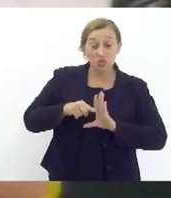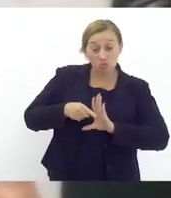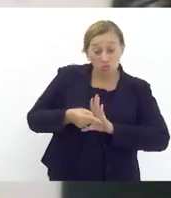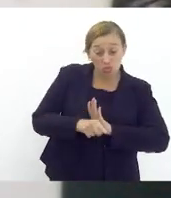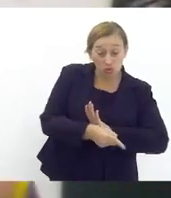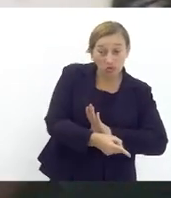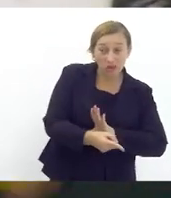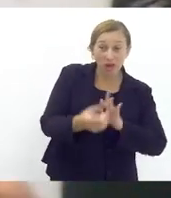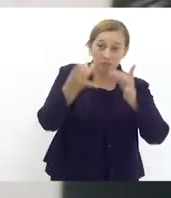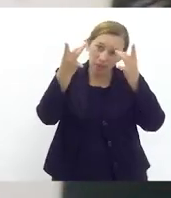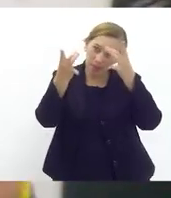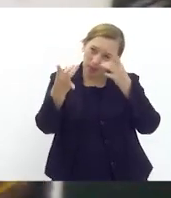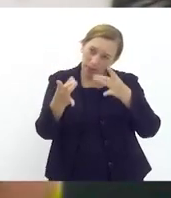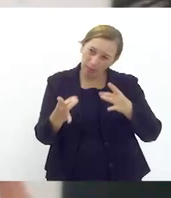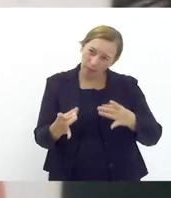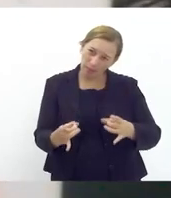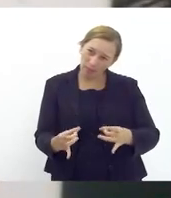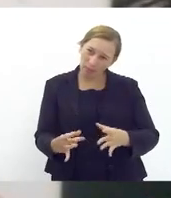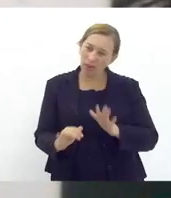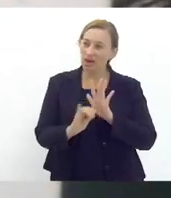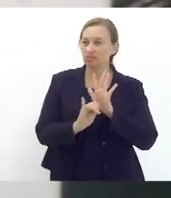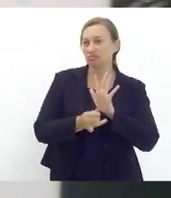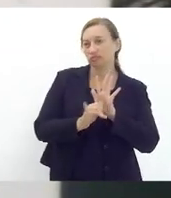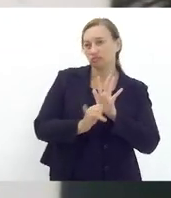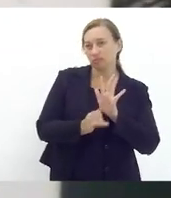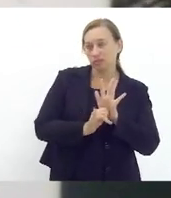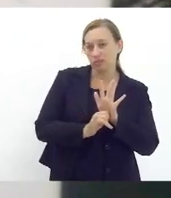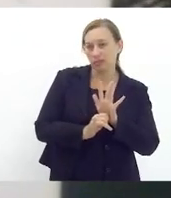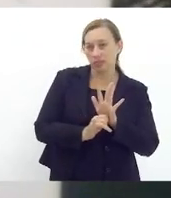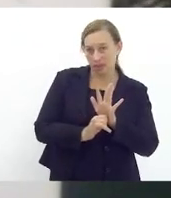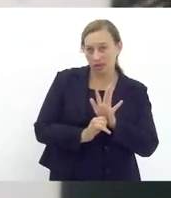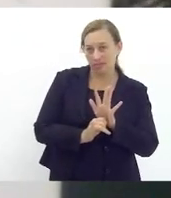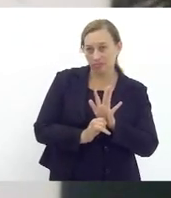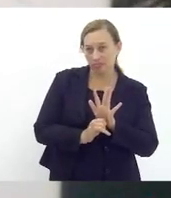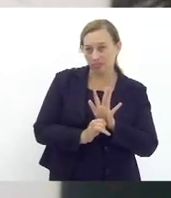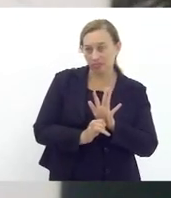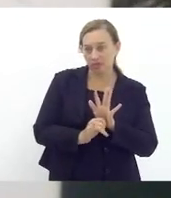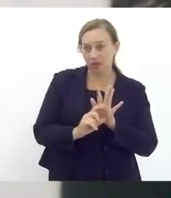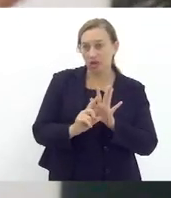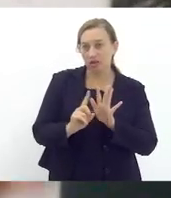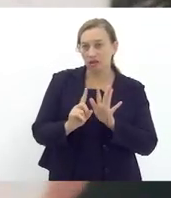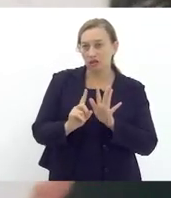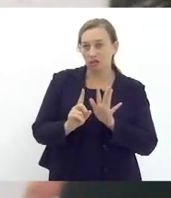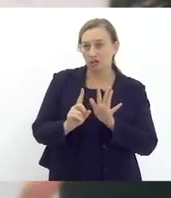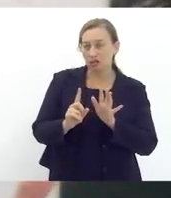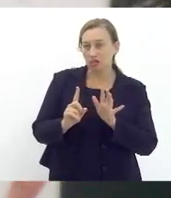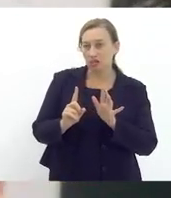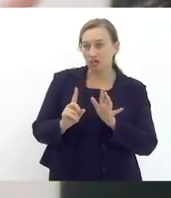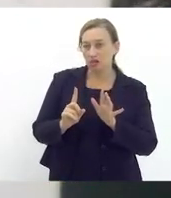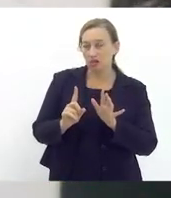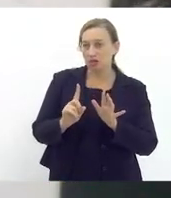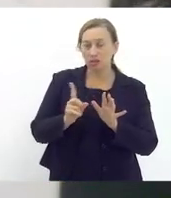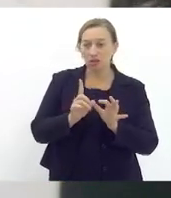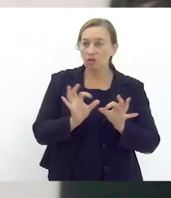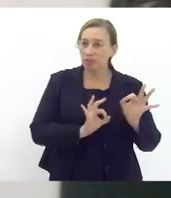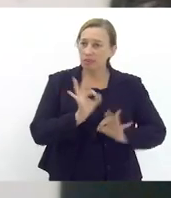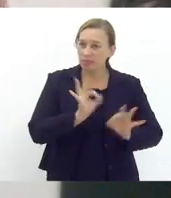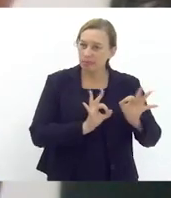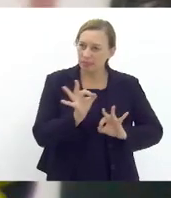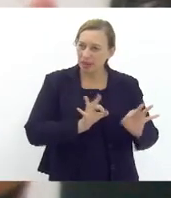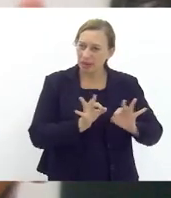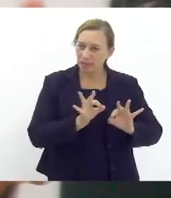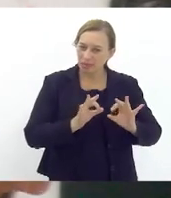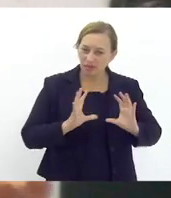fundo nos detalhes do que serão esses editais sem Estar atento de fazer logo um plano de ação que é muito mais simples